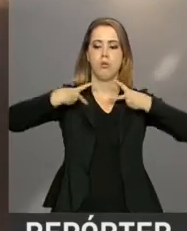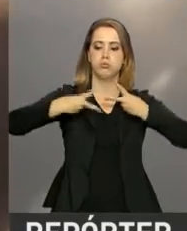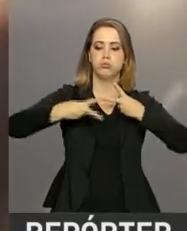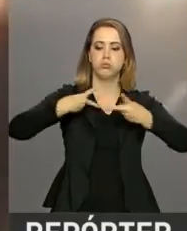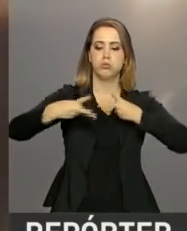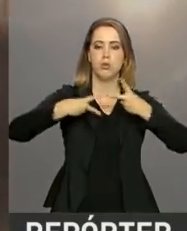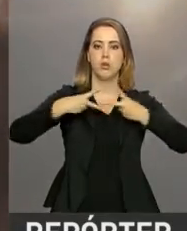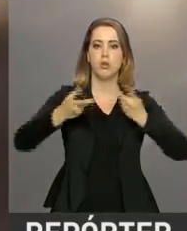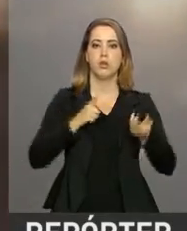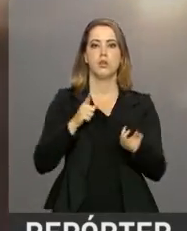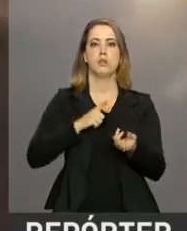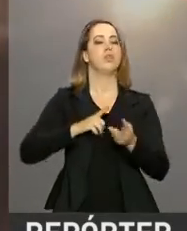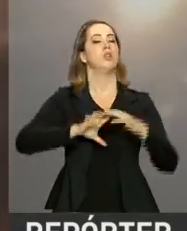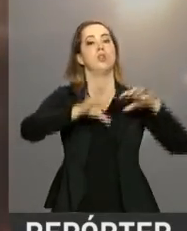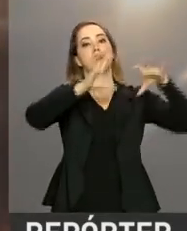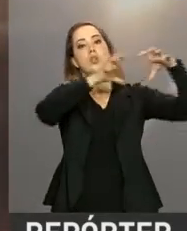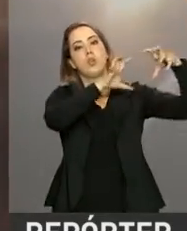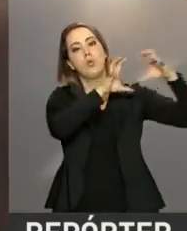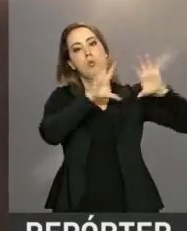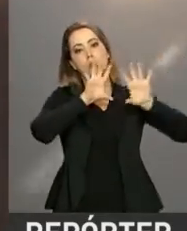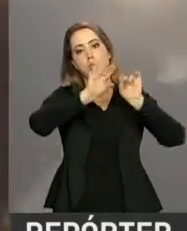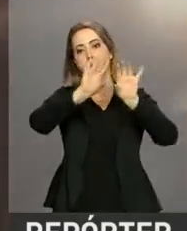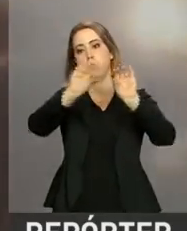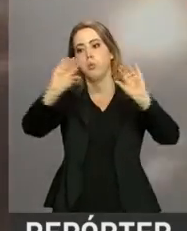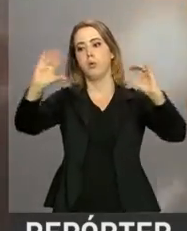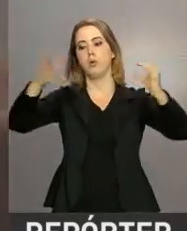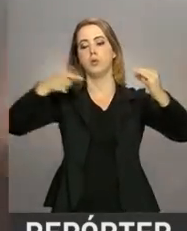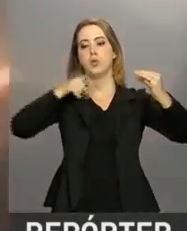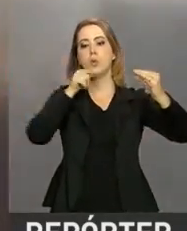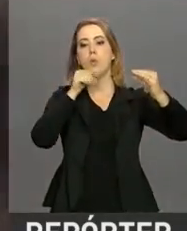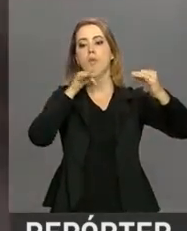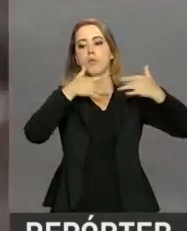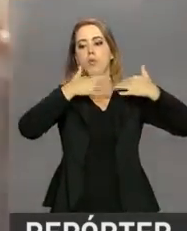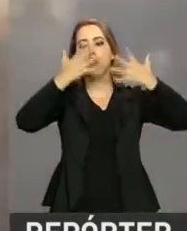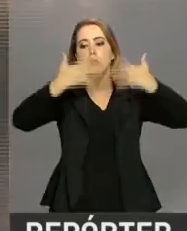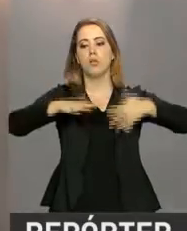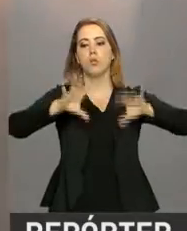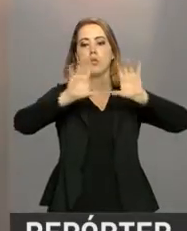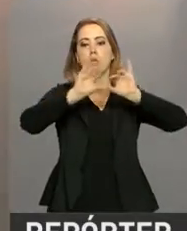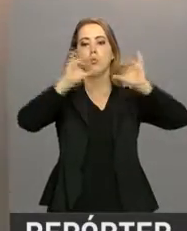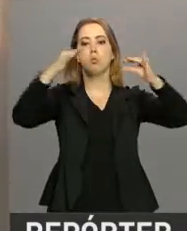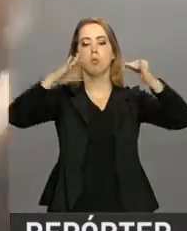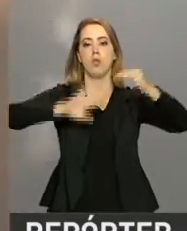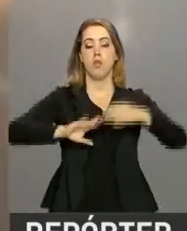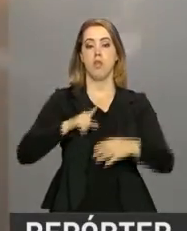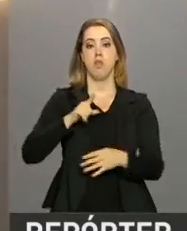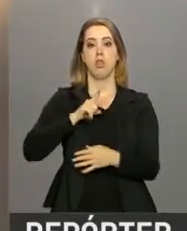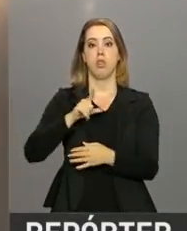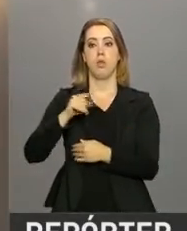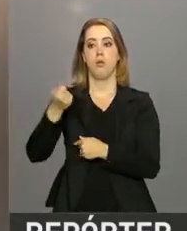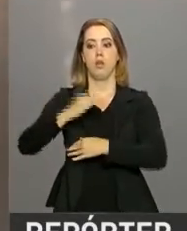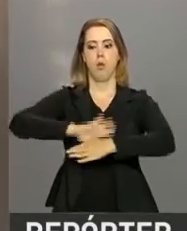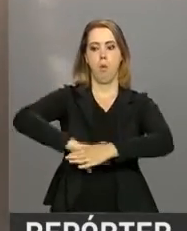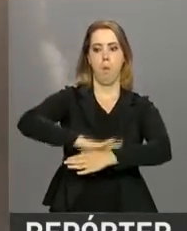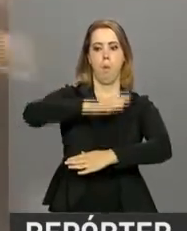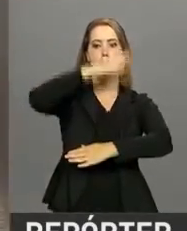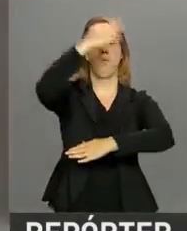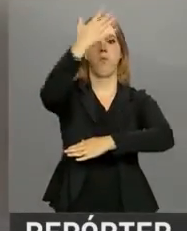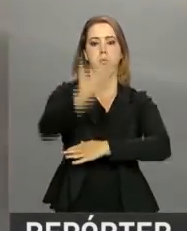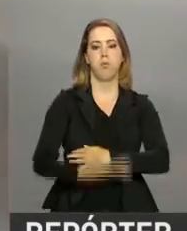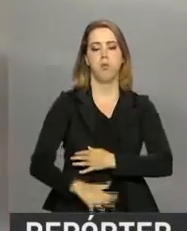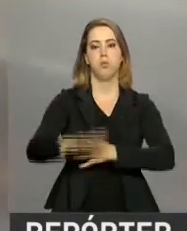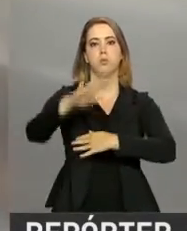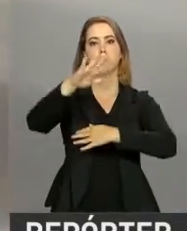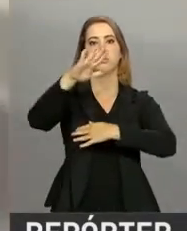carregadas e ventos fortes que avançam sobre o mar e forma uma grande onda e esta grande onda se precipita